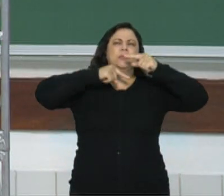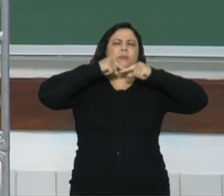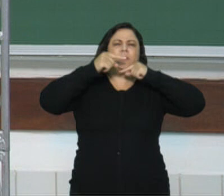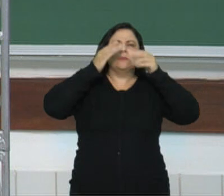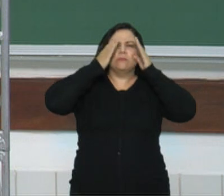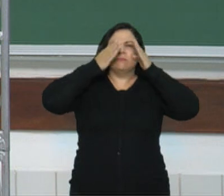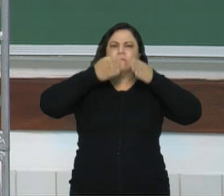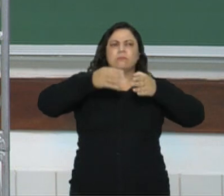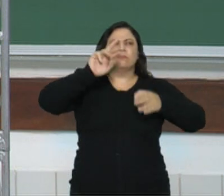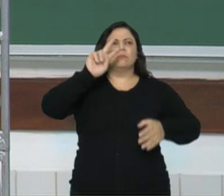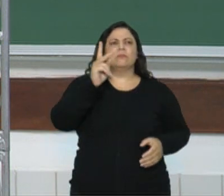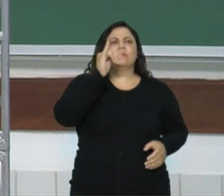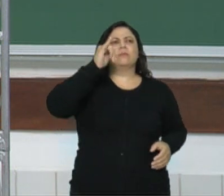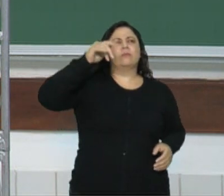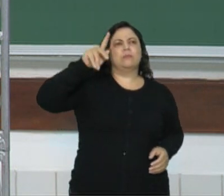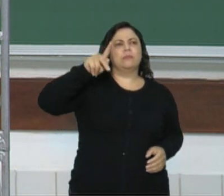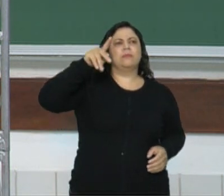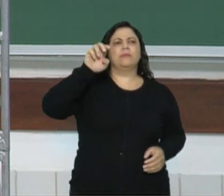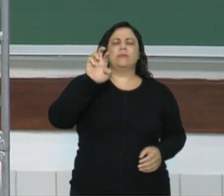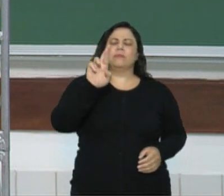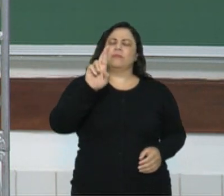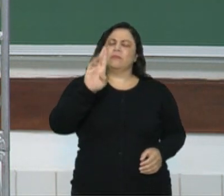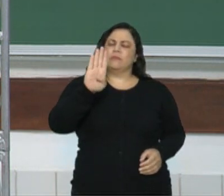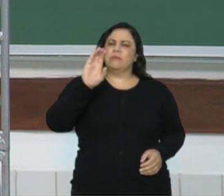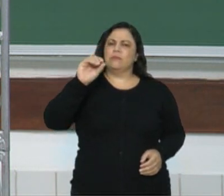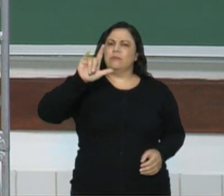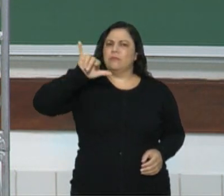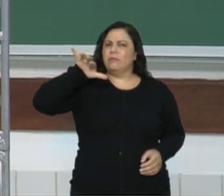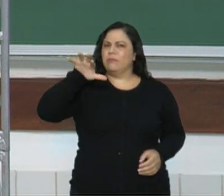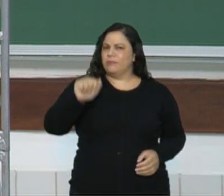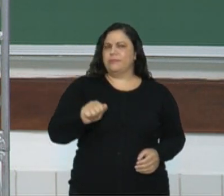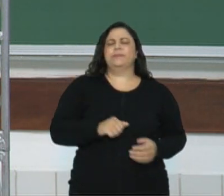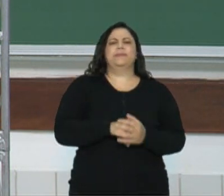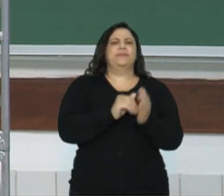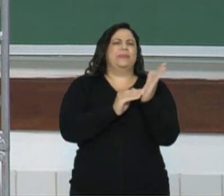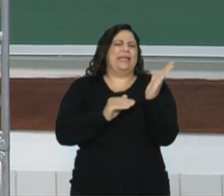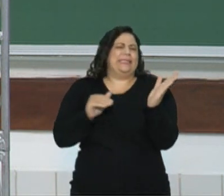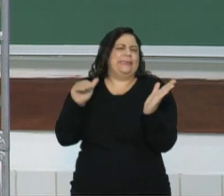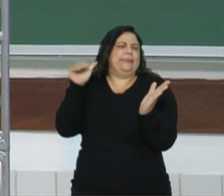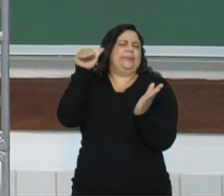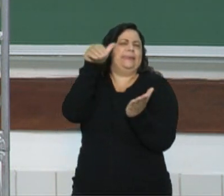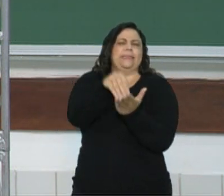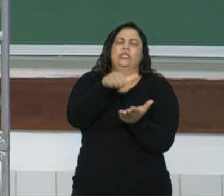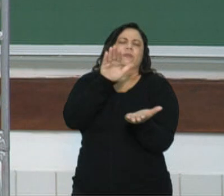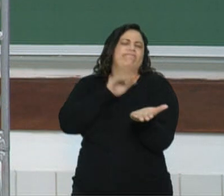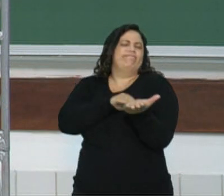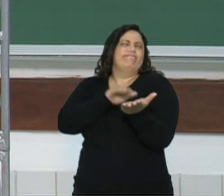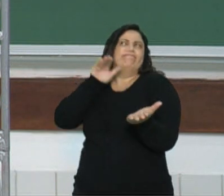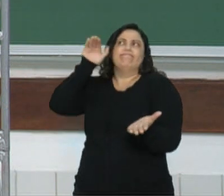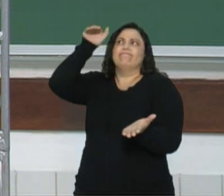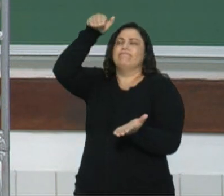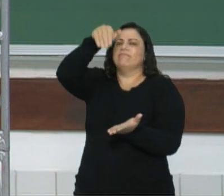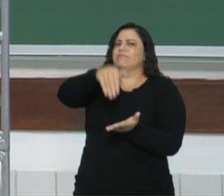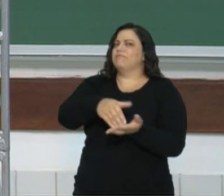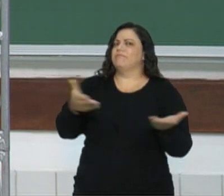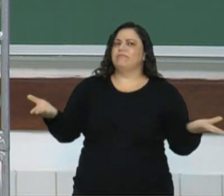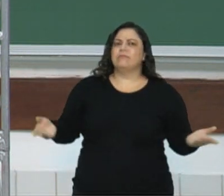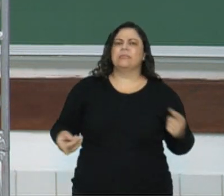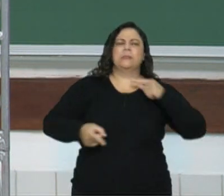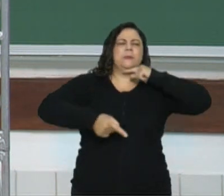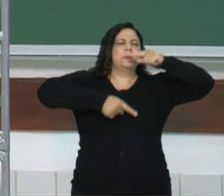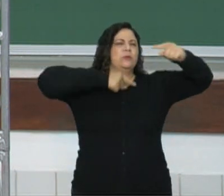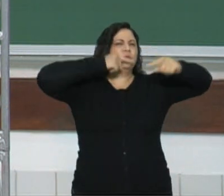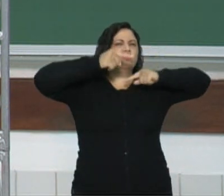é hiperbólica? É pegar uma coisa e exagerar e ao máximo do